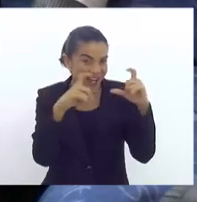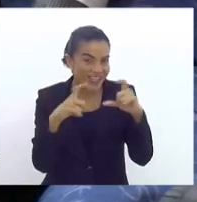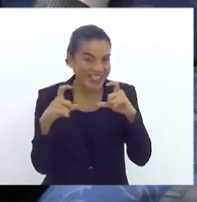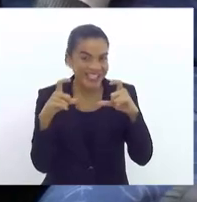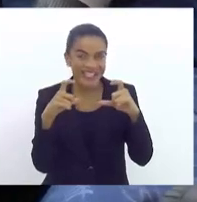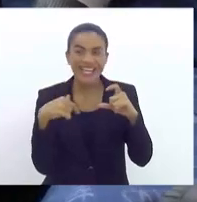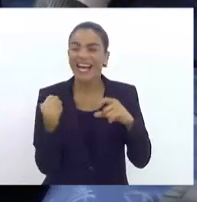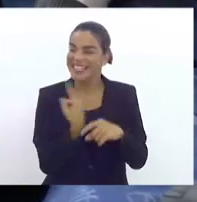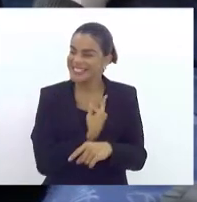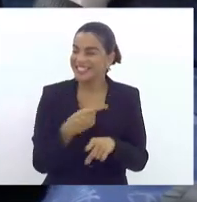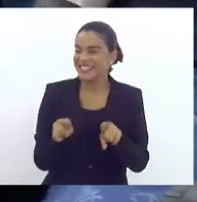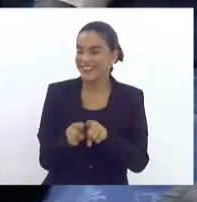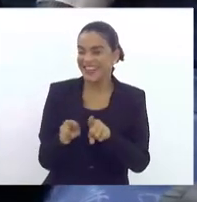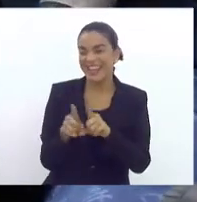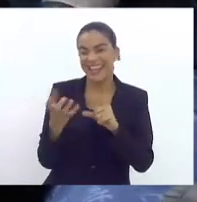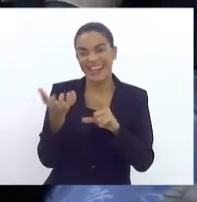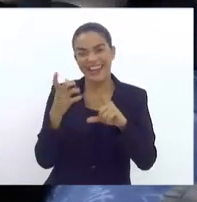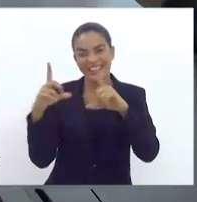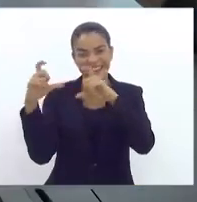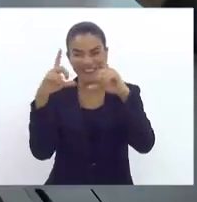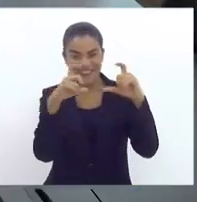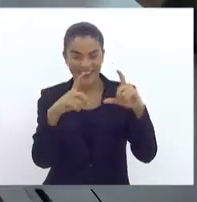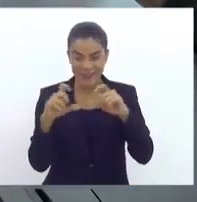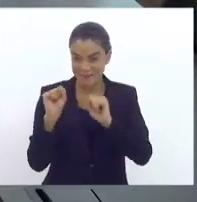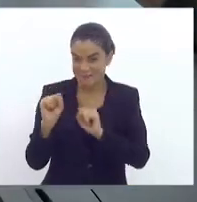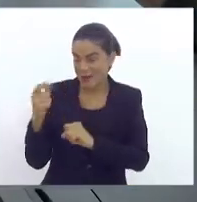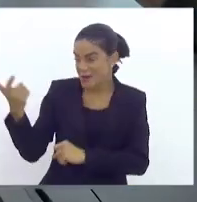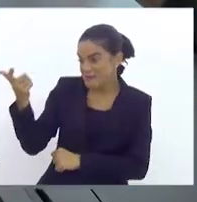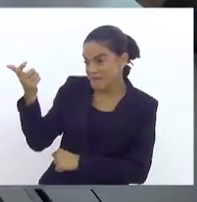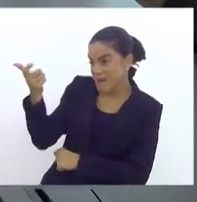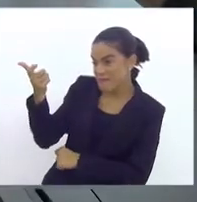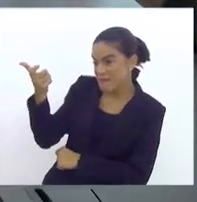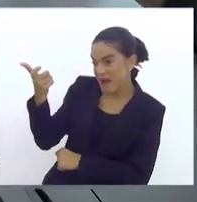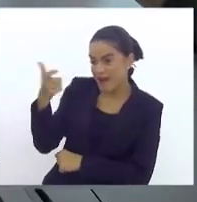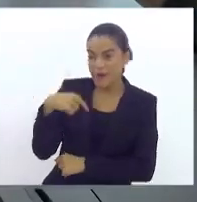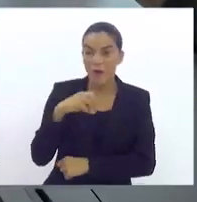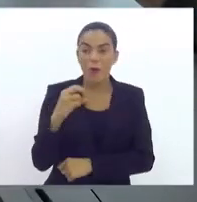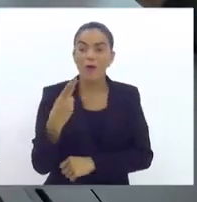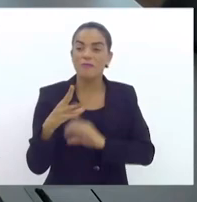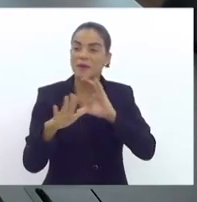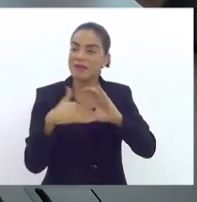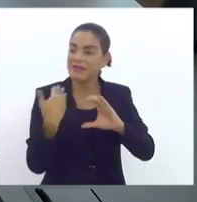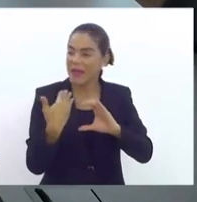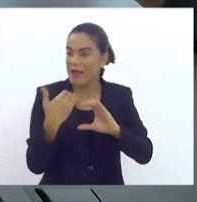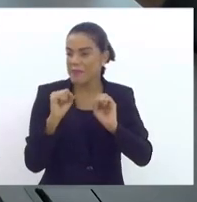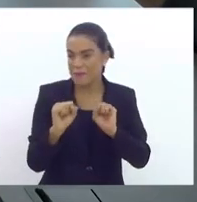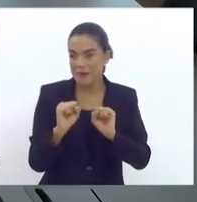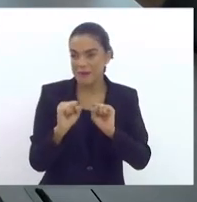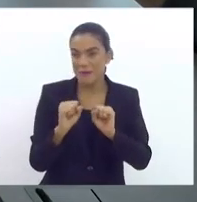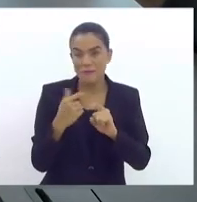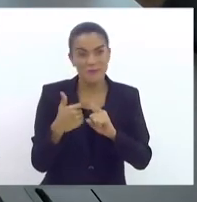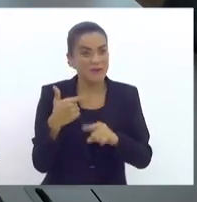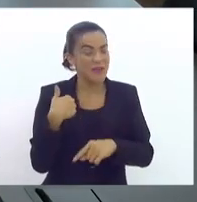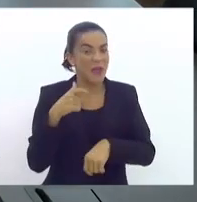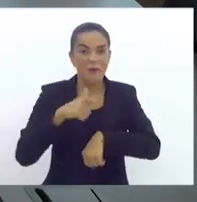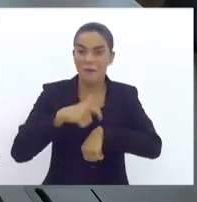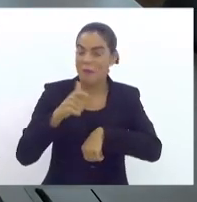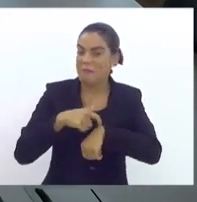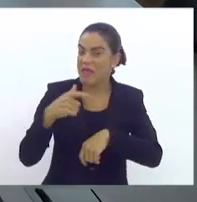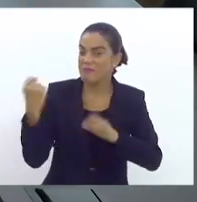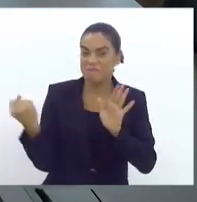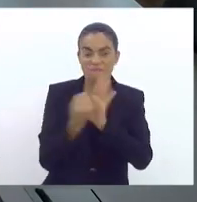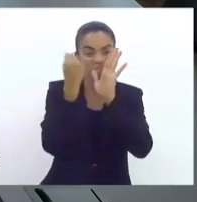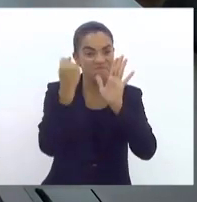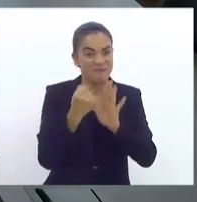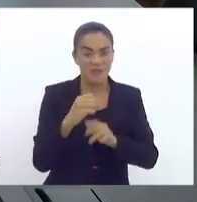Nós também queremos a foto alguém pode tirar no meu celular depois se vocês puderem me encaminhar né esse pra mim é um grande momento é